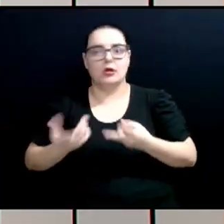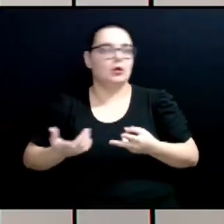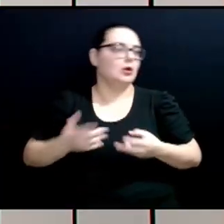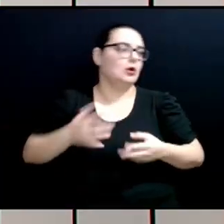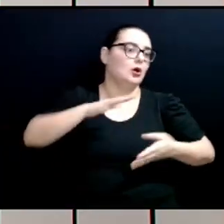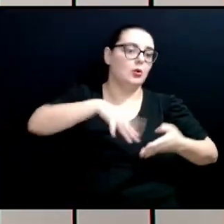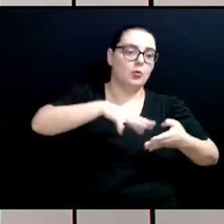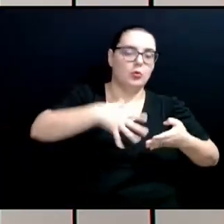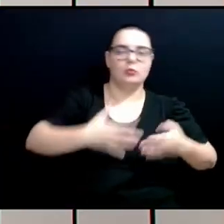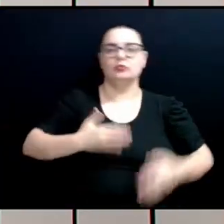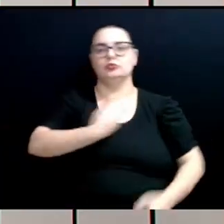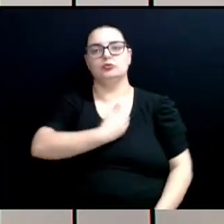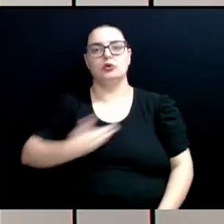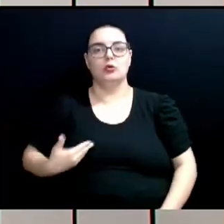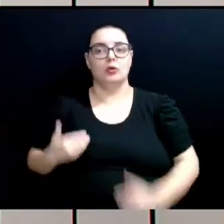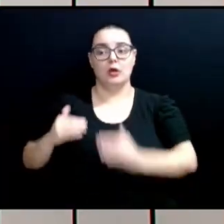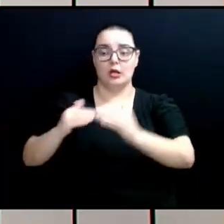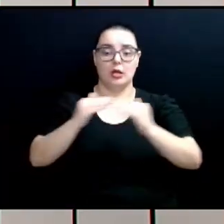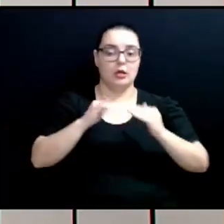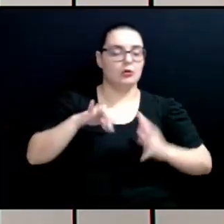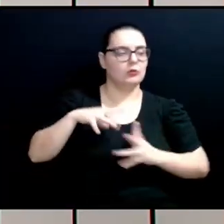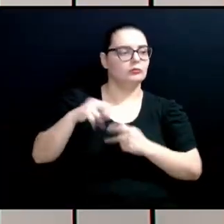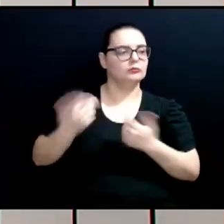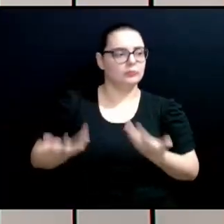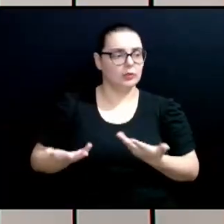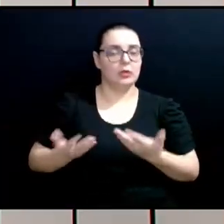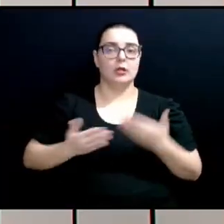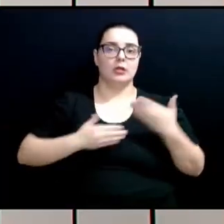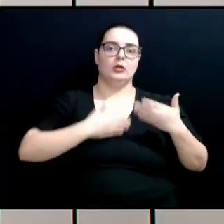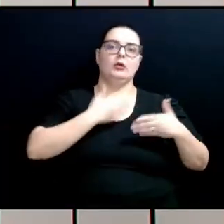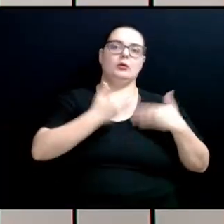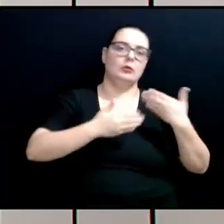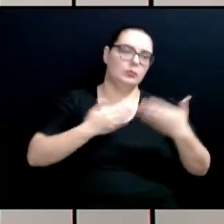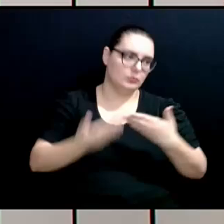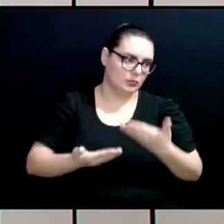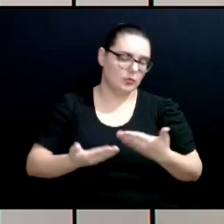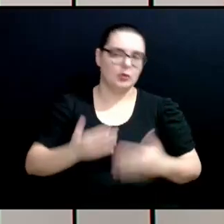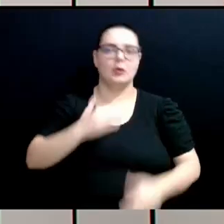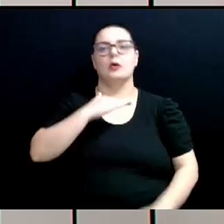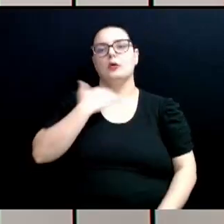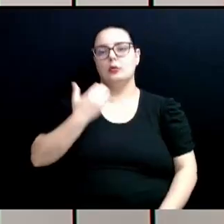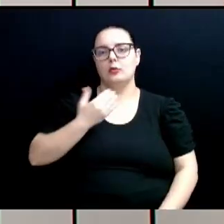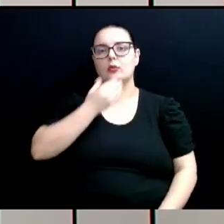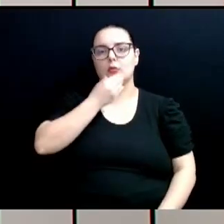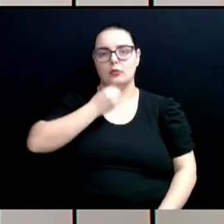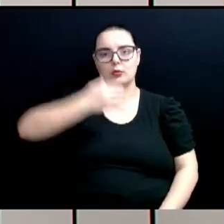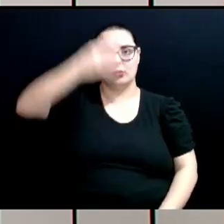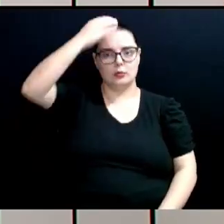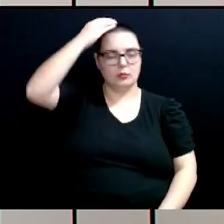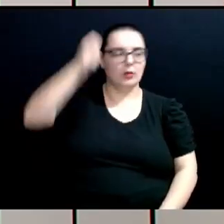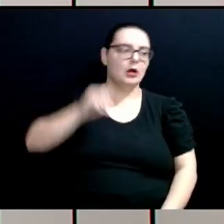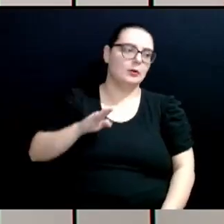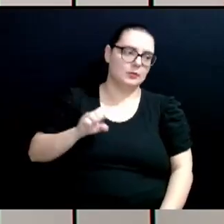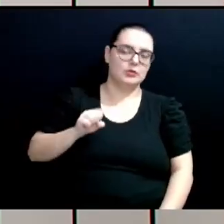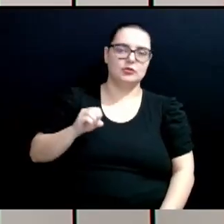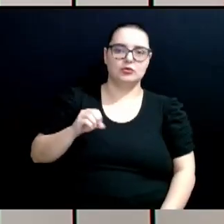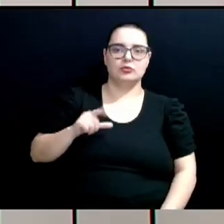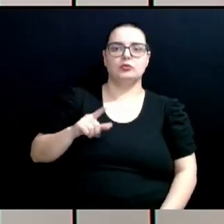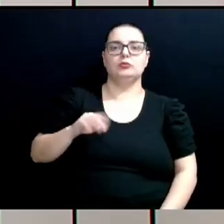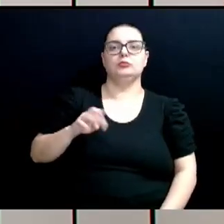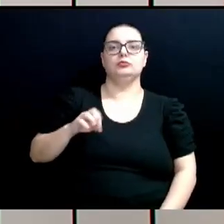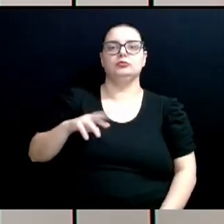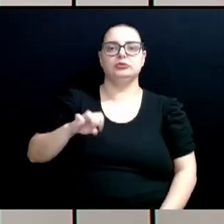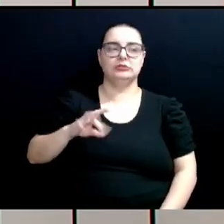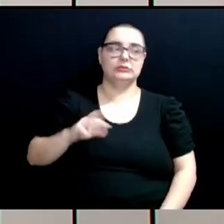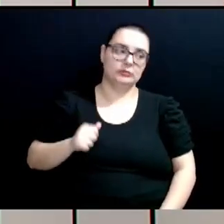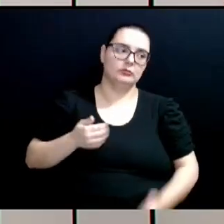acordos internacionais. E com o tempo, com a morte do rei absolutista, perdeu o sentido, Então, por favor,